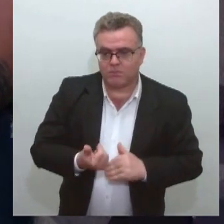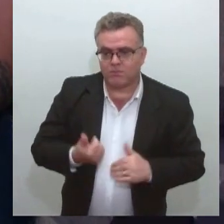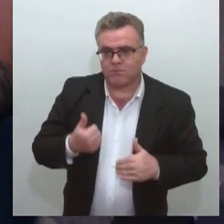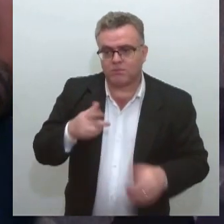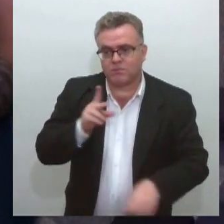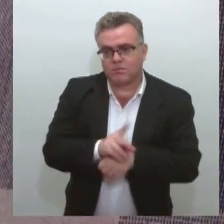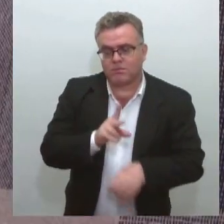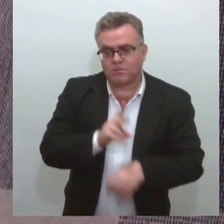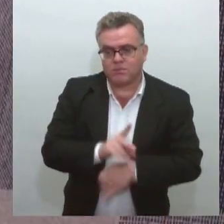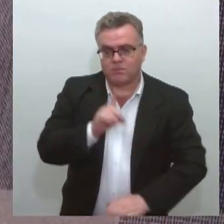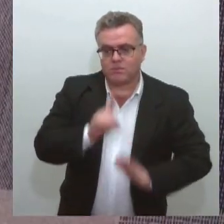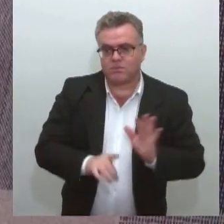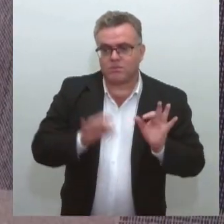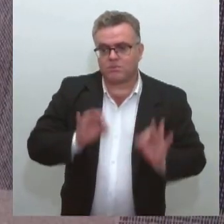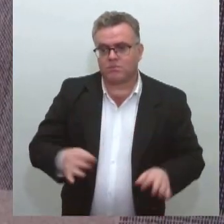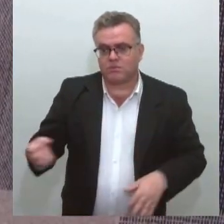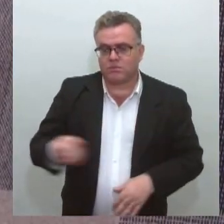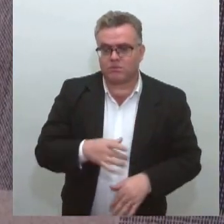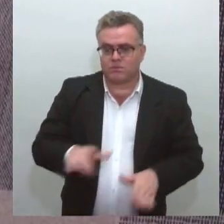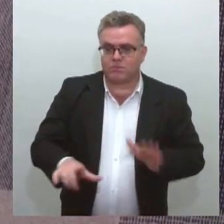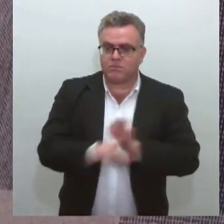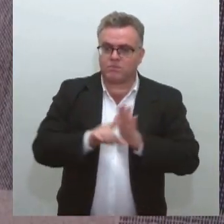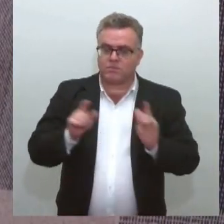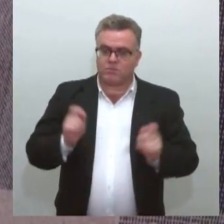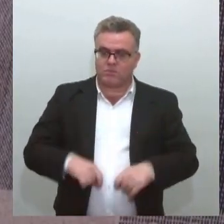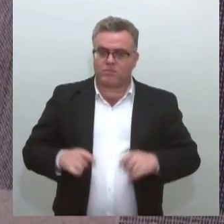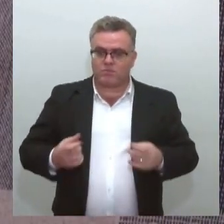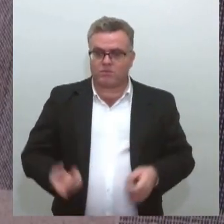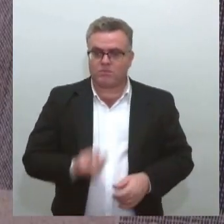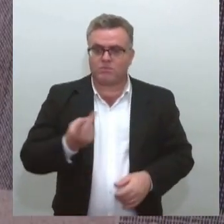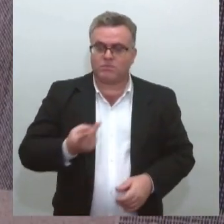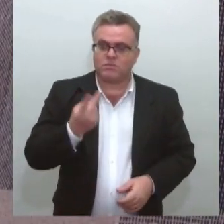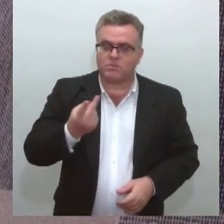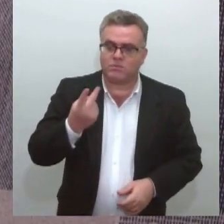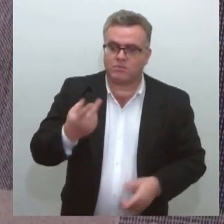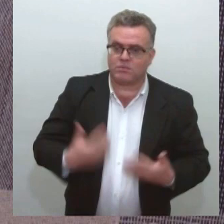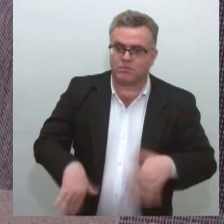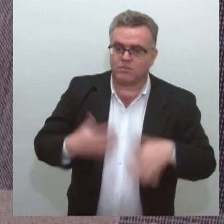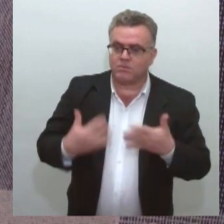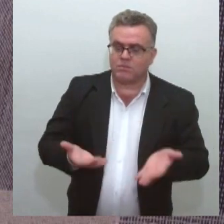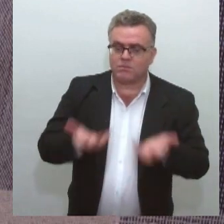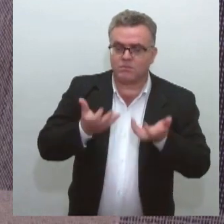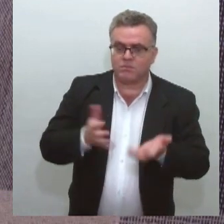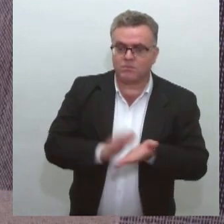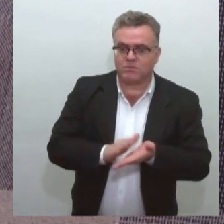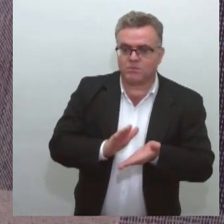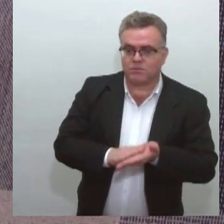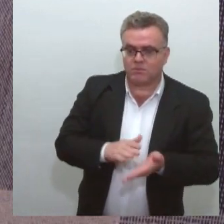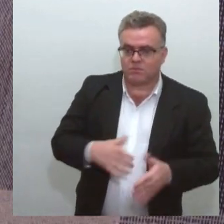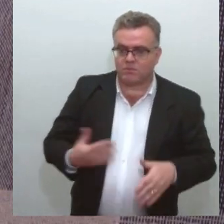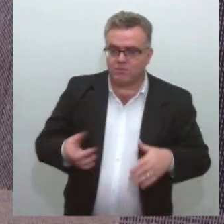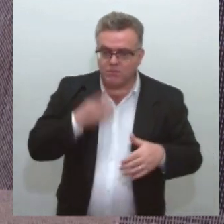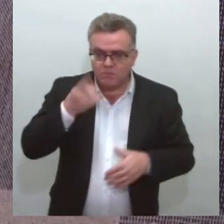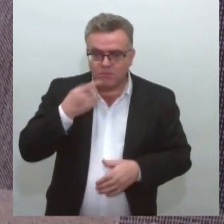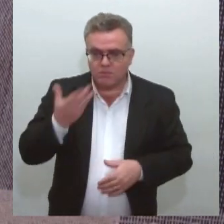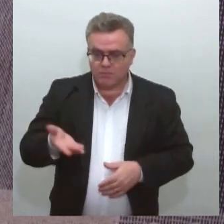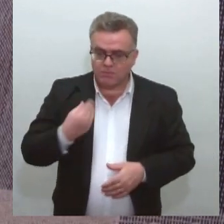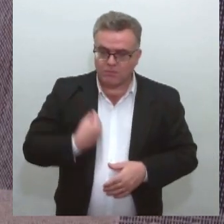pela nova lei. Essa lei é importantíssima, eu quero parabenizar, né, a deputada, né, a todos